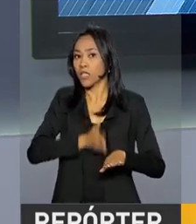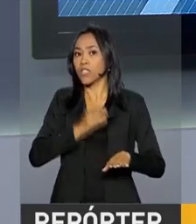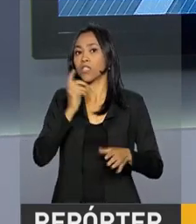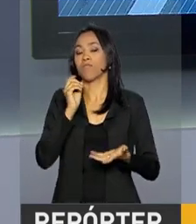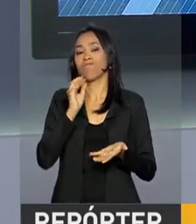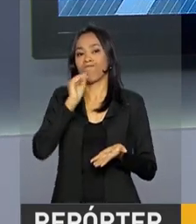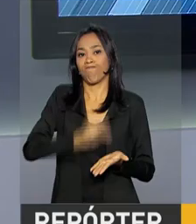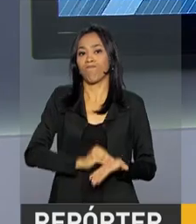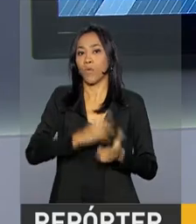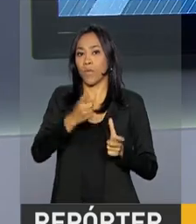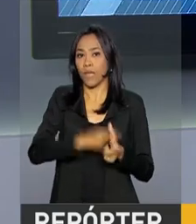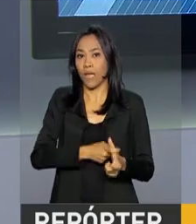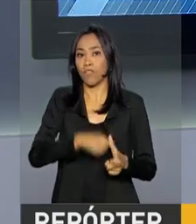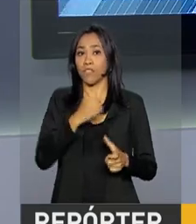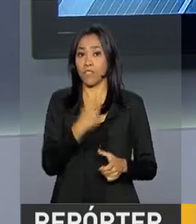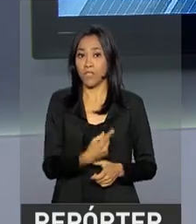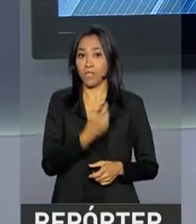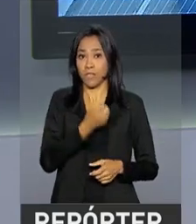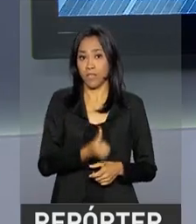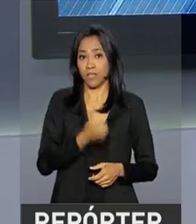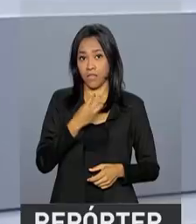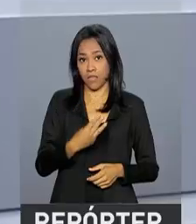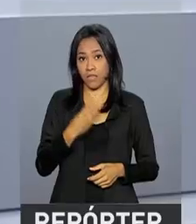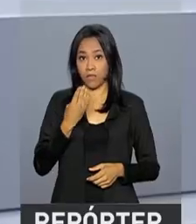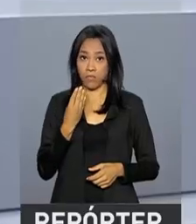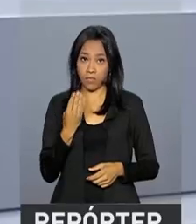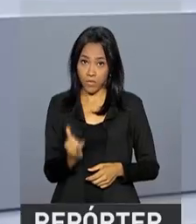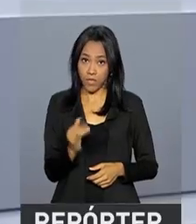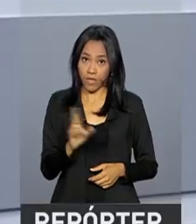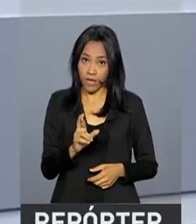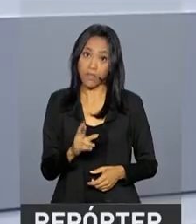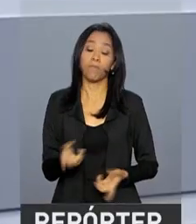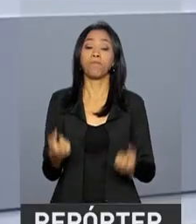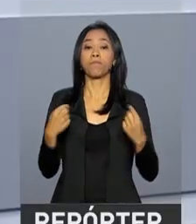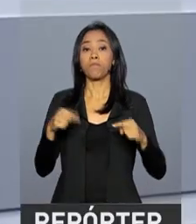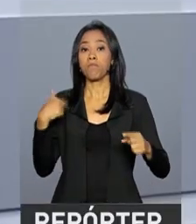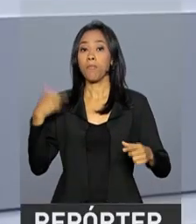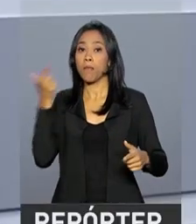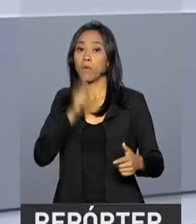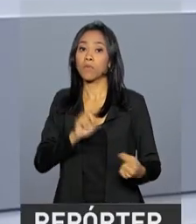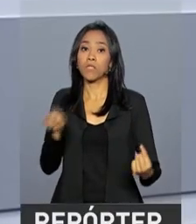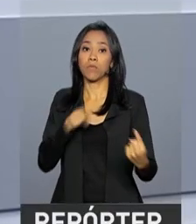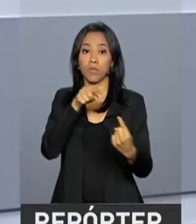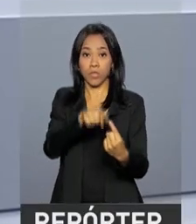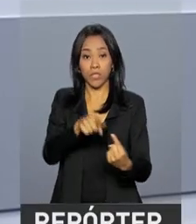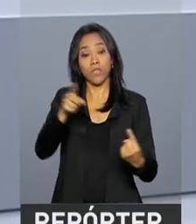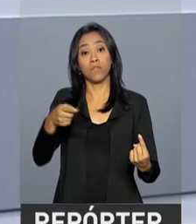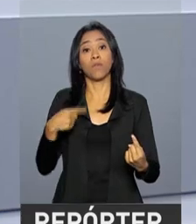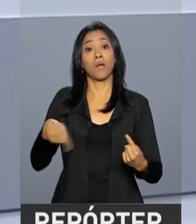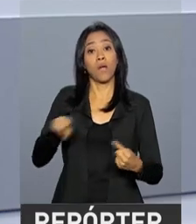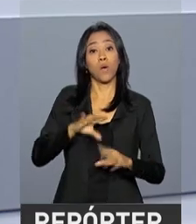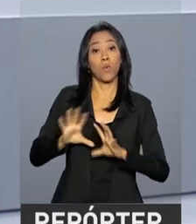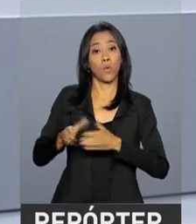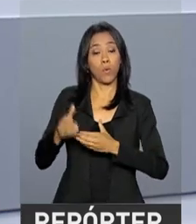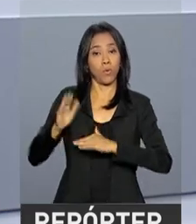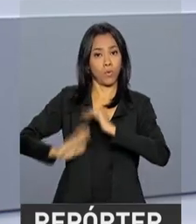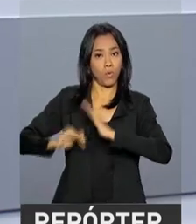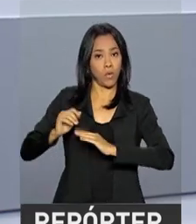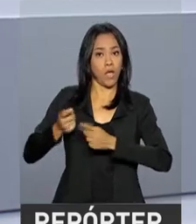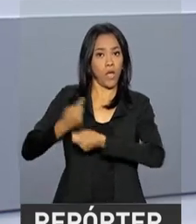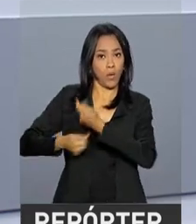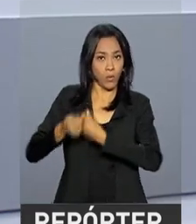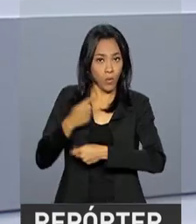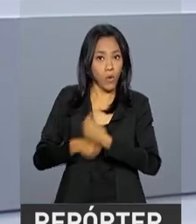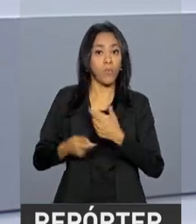déficit de até 163 bilhões de reais. Para chegar a essa meta, a área econômica tomou algumas medidas, como a edição de um